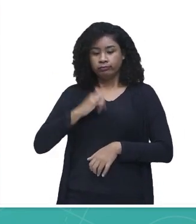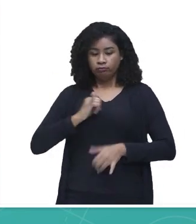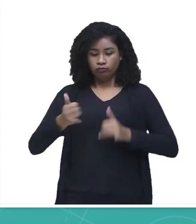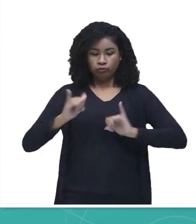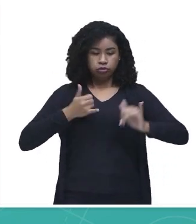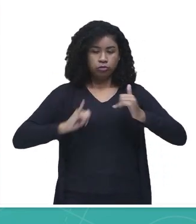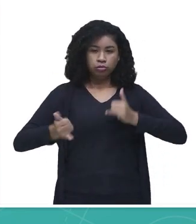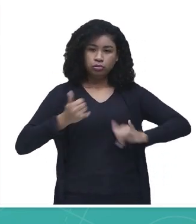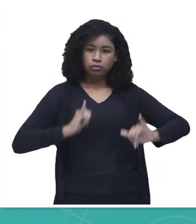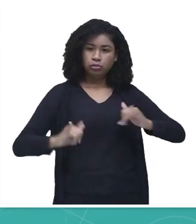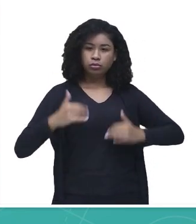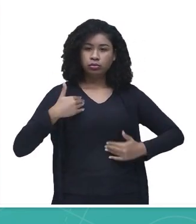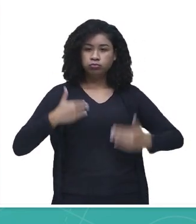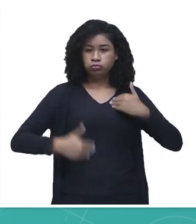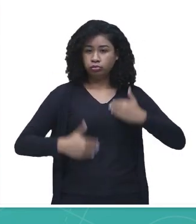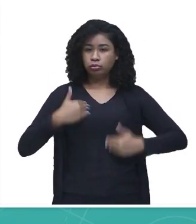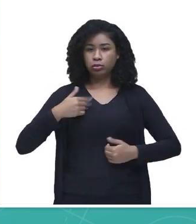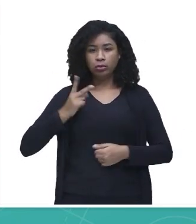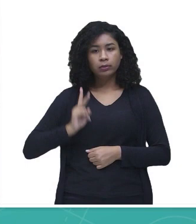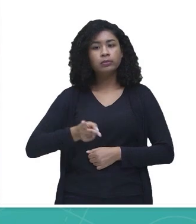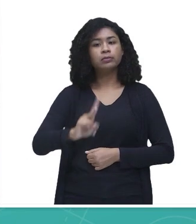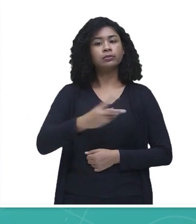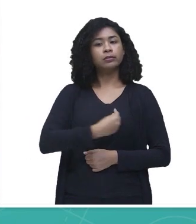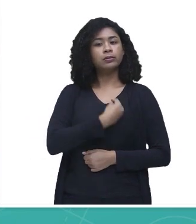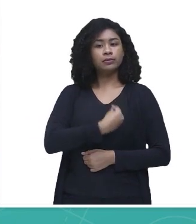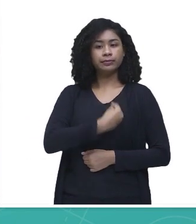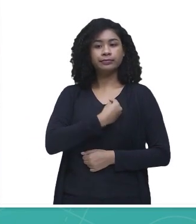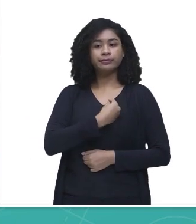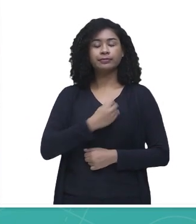continuar sobrevivendo, tá bom?